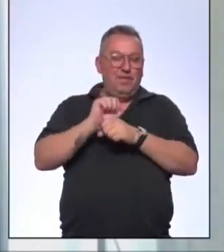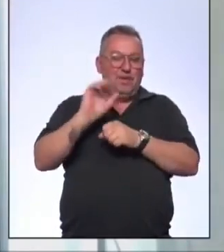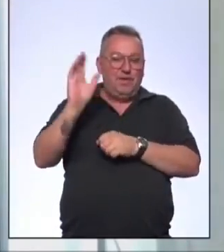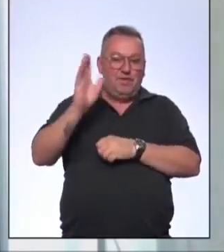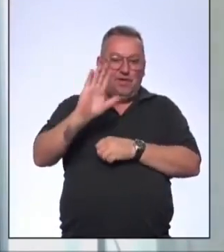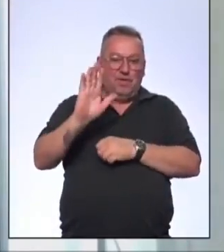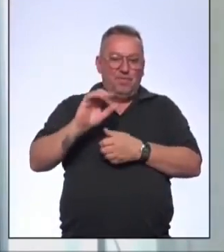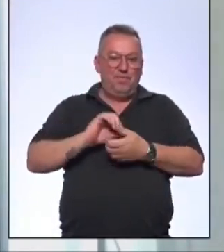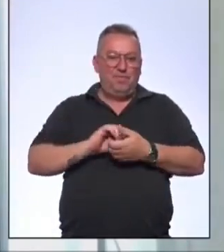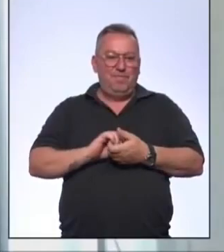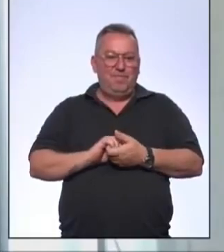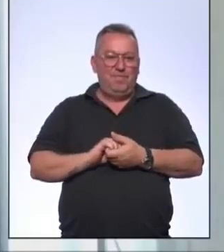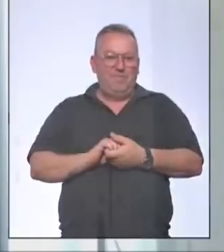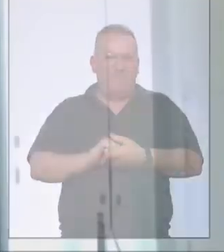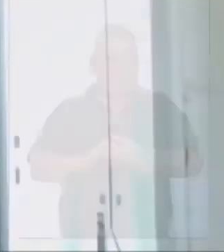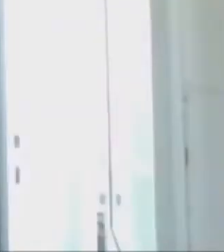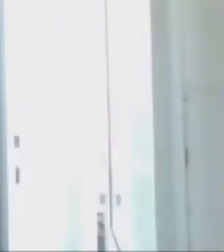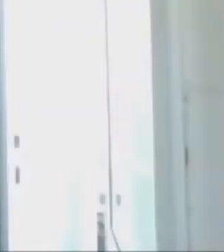abraço para todos aí.